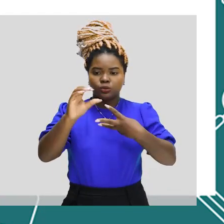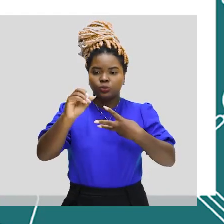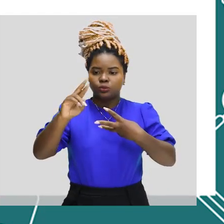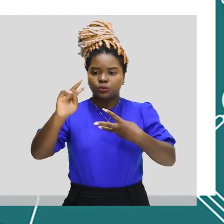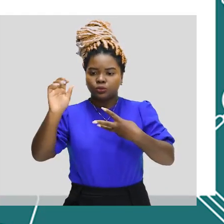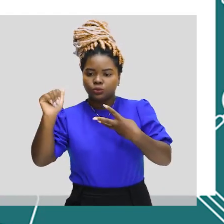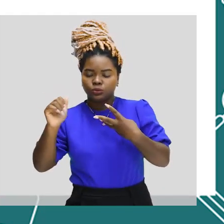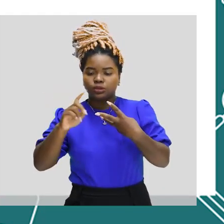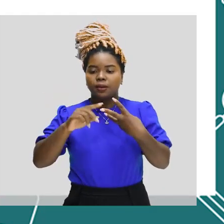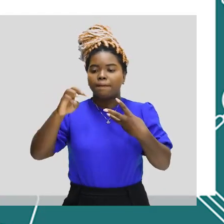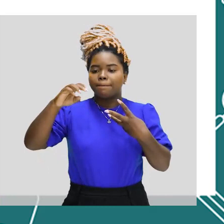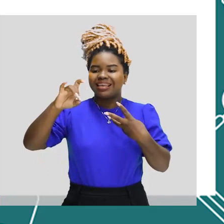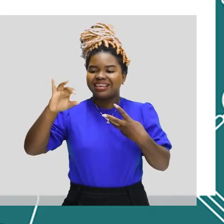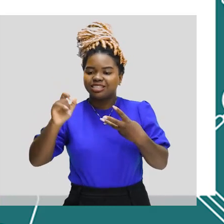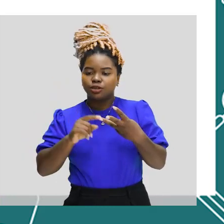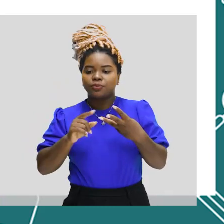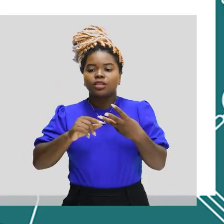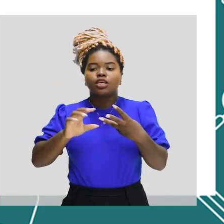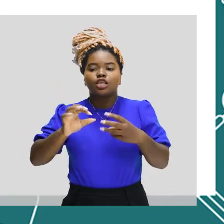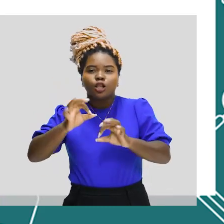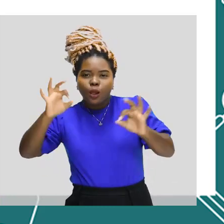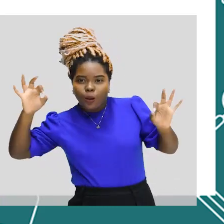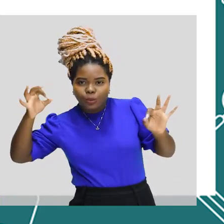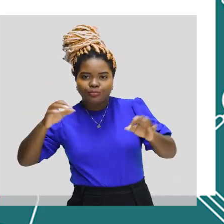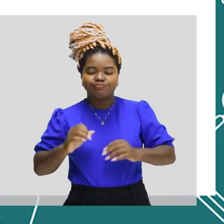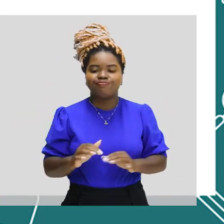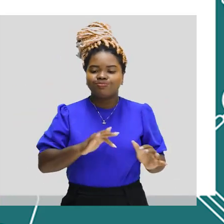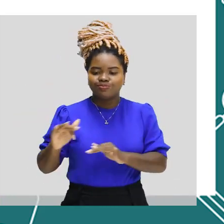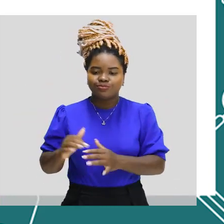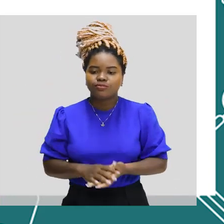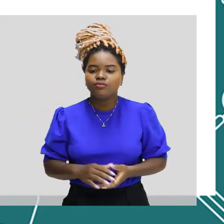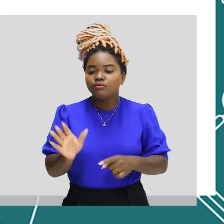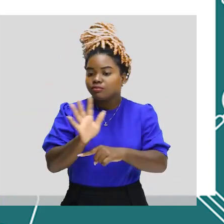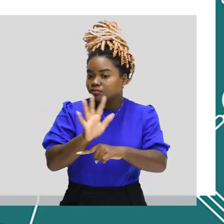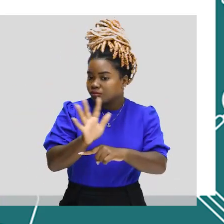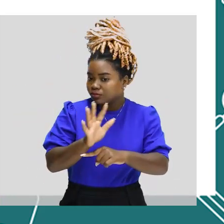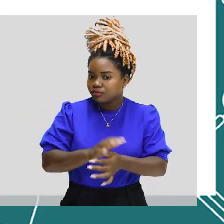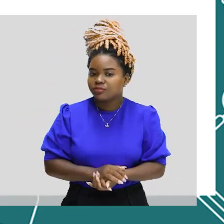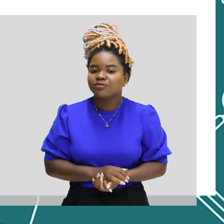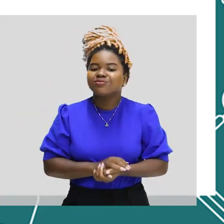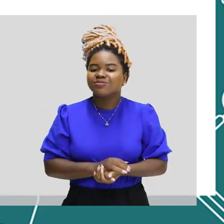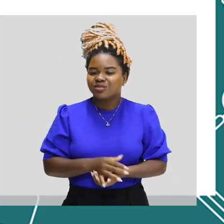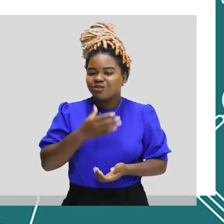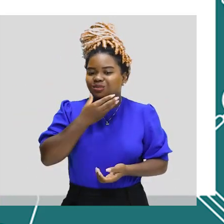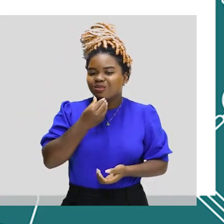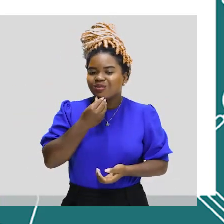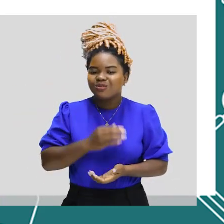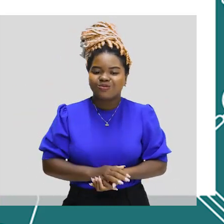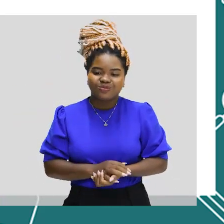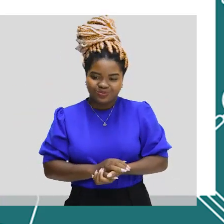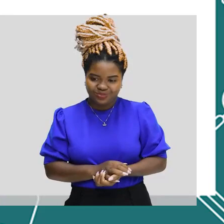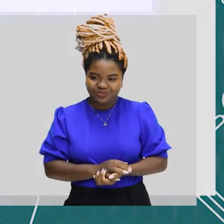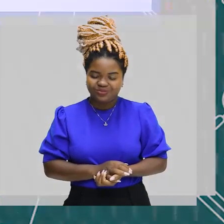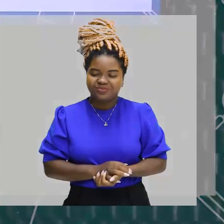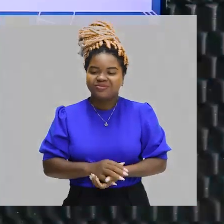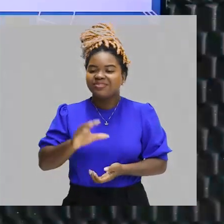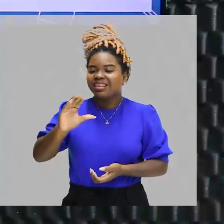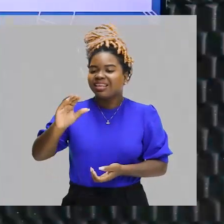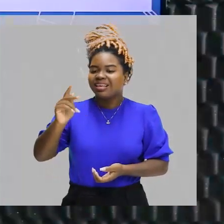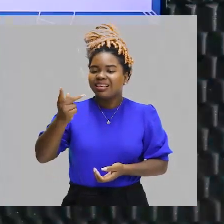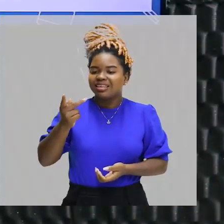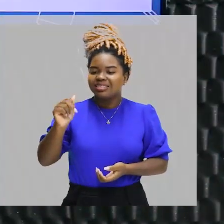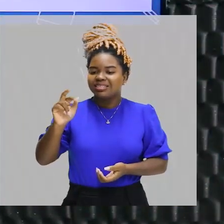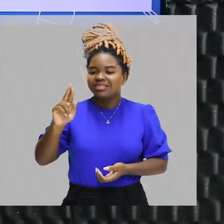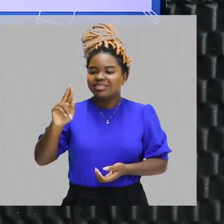curtas-metragens, médias-metragens e longas-metragens. O cinema, na figura de Charlie Chaplin, talvez seja o marco inicial